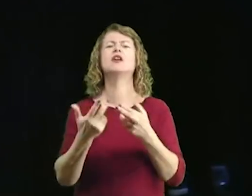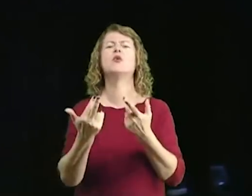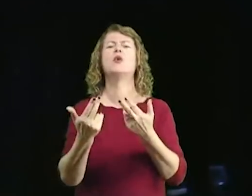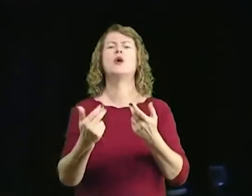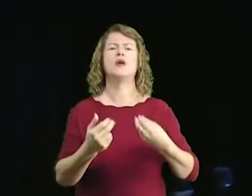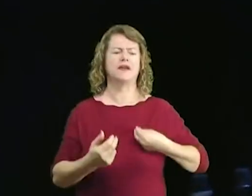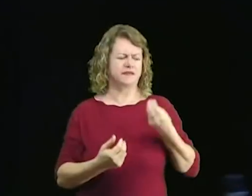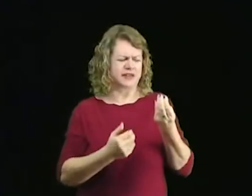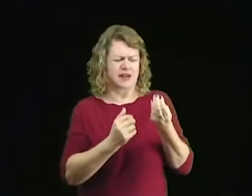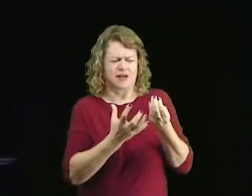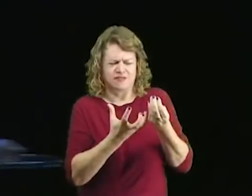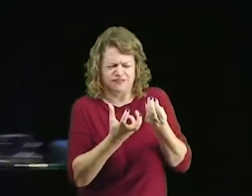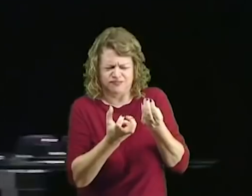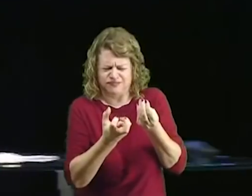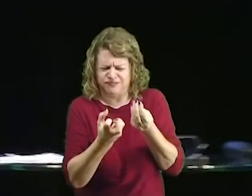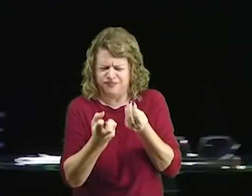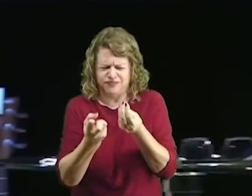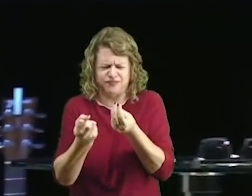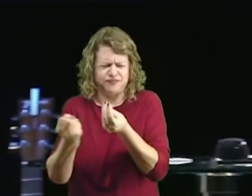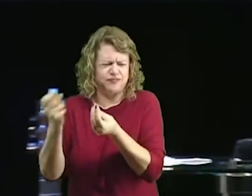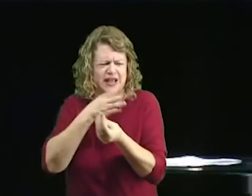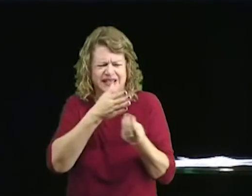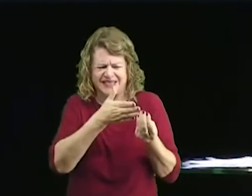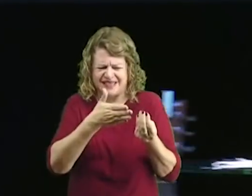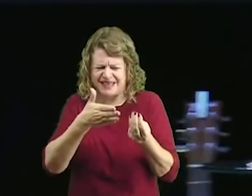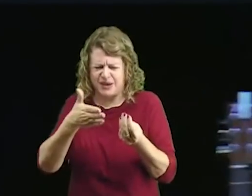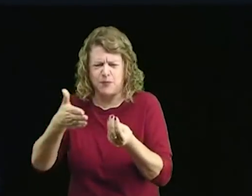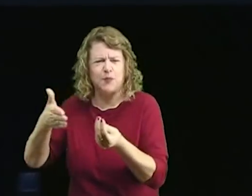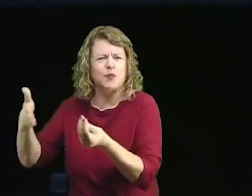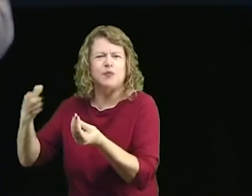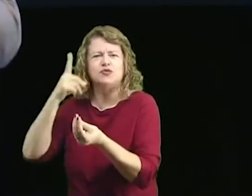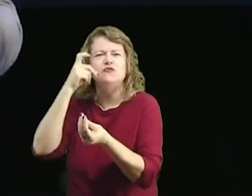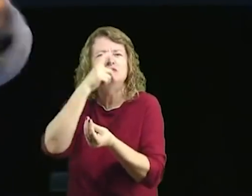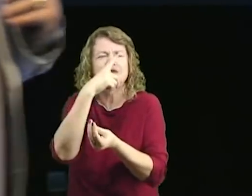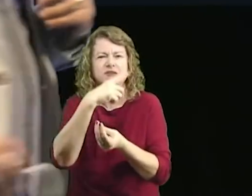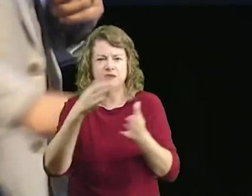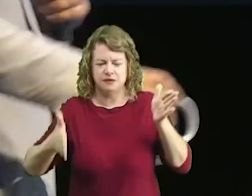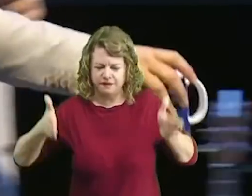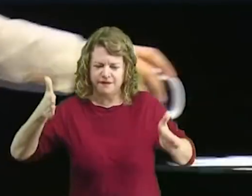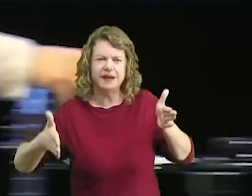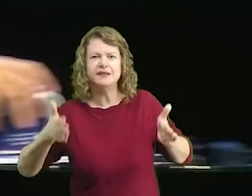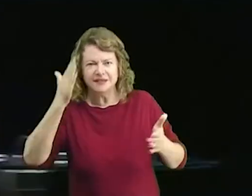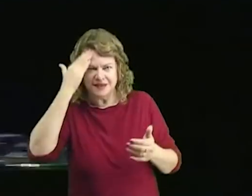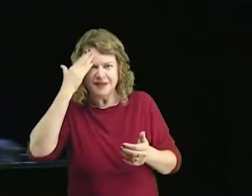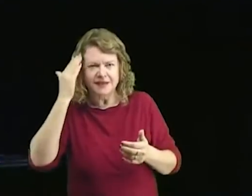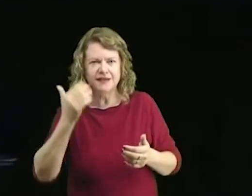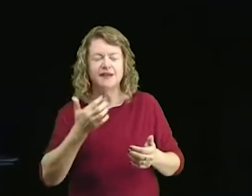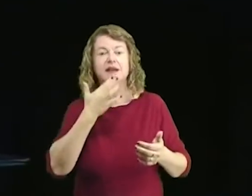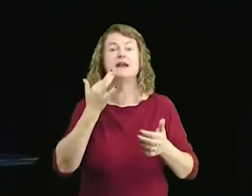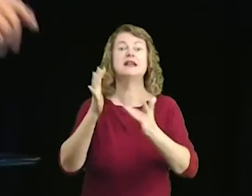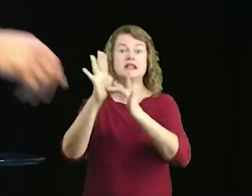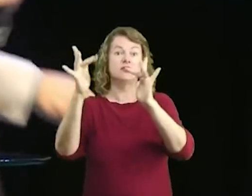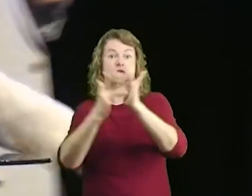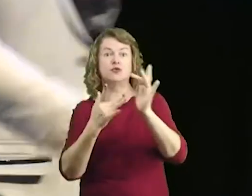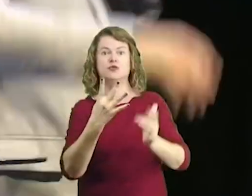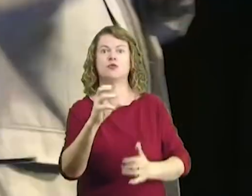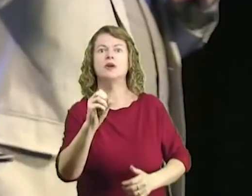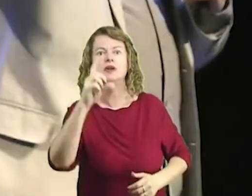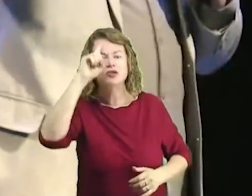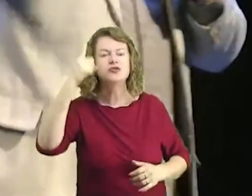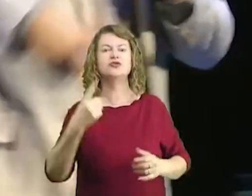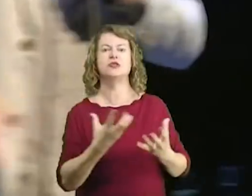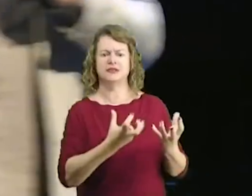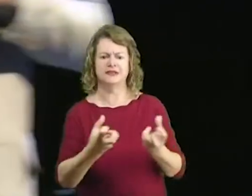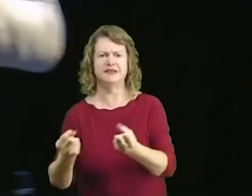Eliseu foi para o deserto, Elias foi para o deserto, João Batista era a voz do que clama no deserto. Jesus passou 40 dias no deserto,